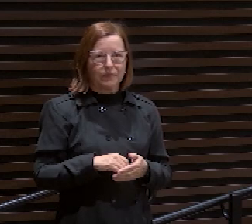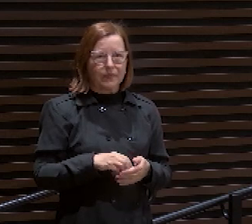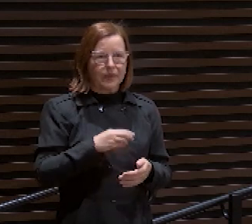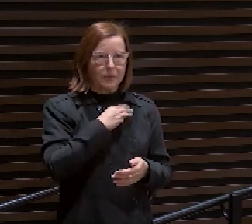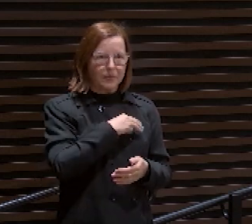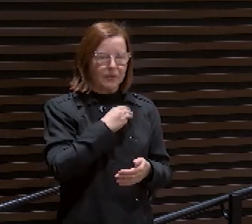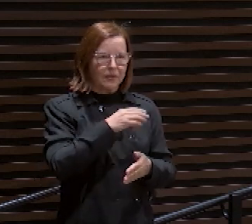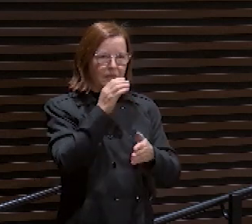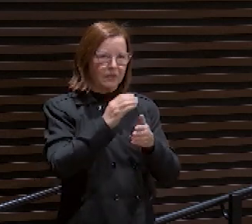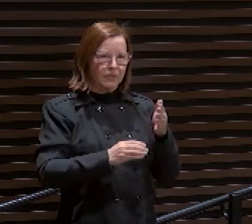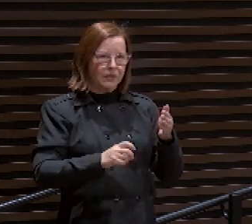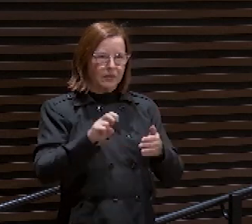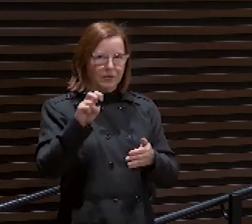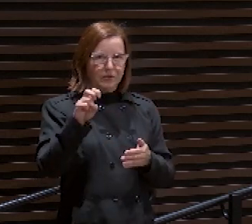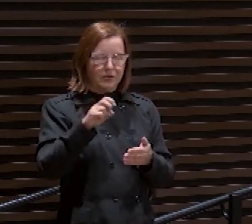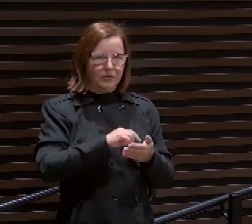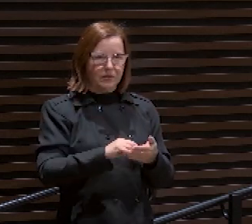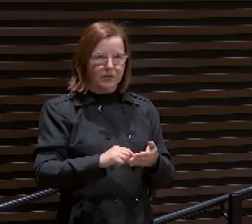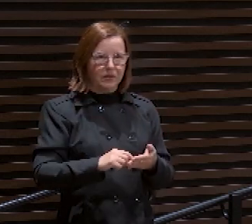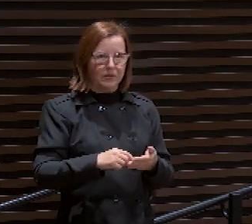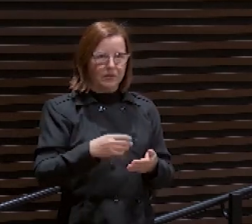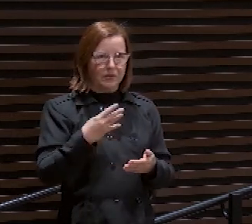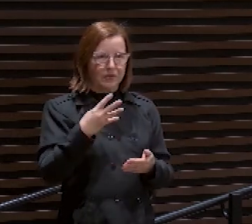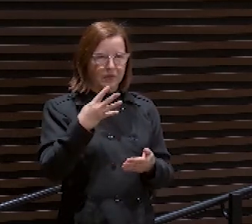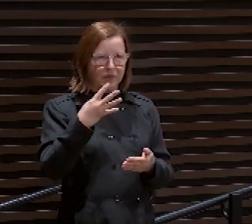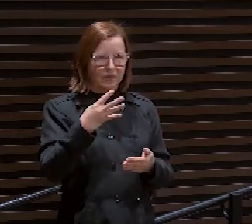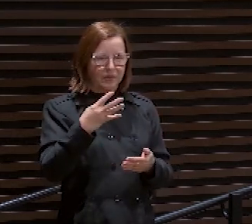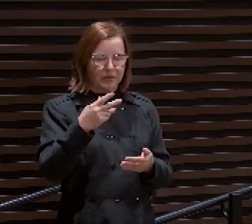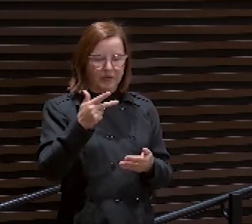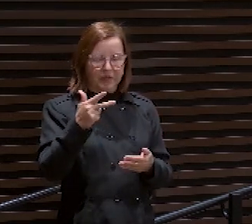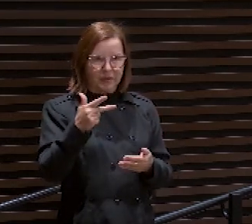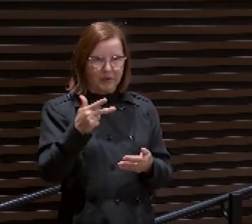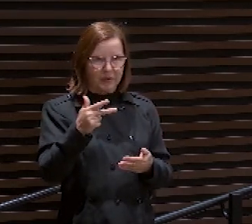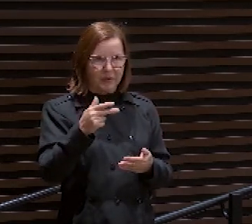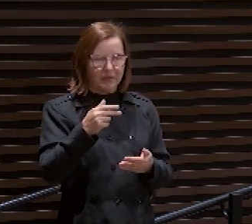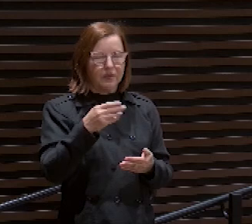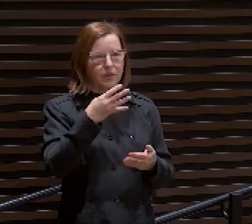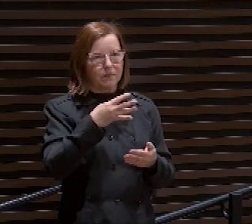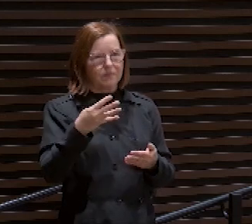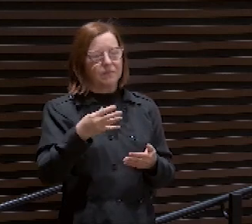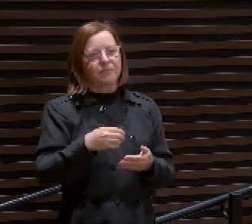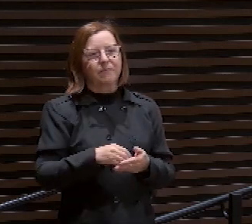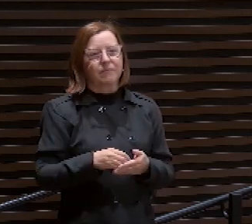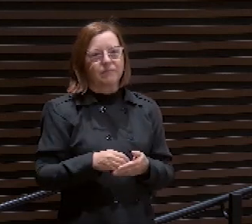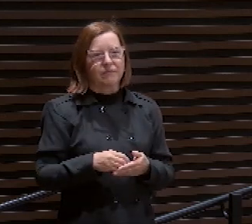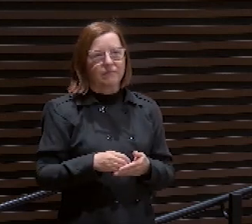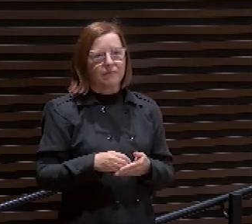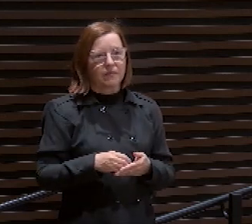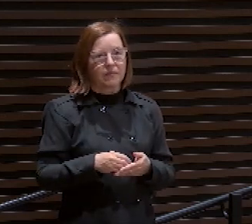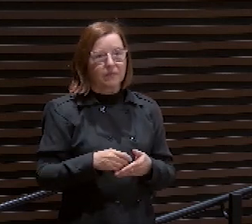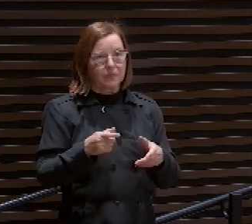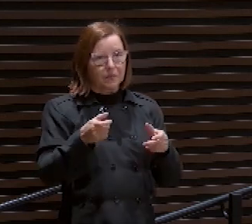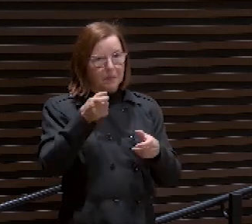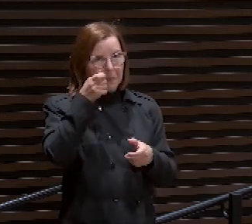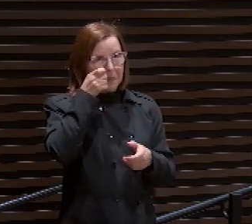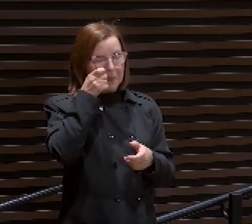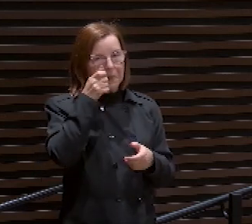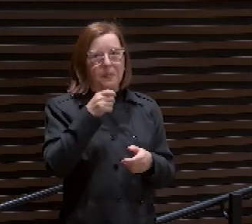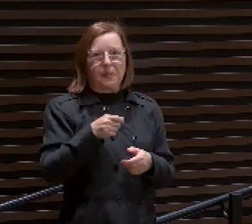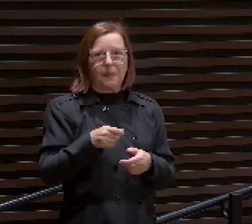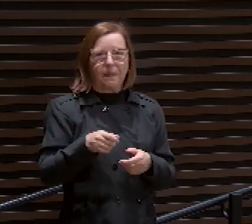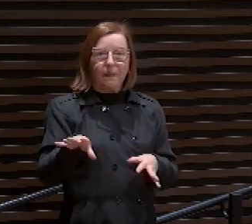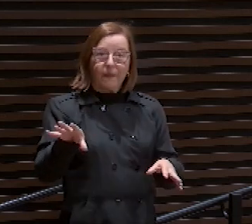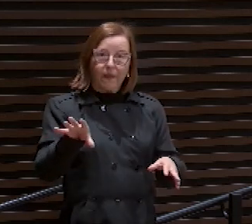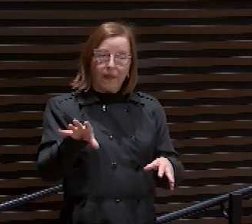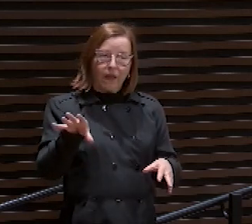Mateus capítulo 5, versículo 43 e 44. É interessante isso aqui, para a gente observar com muita atenção. Ouvistes que foi